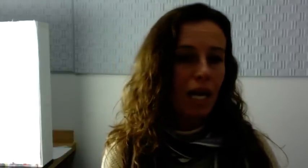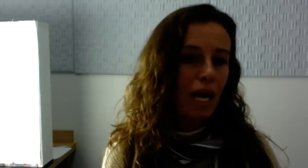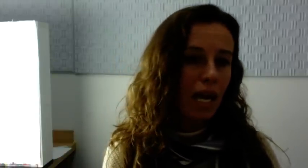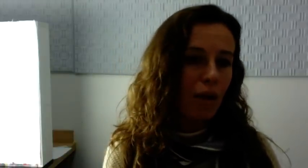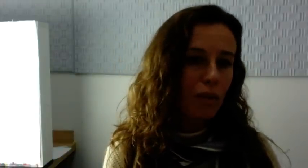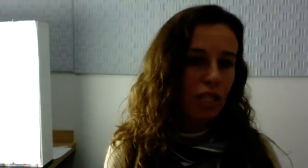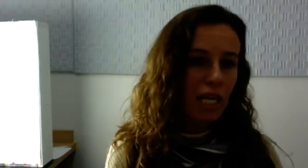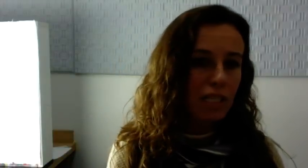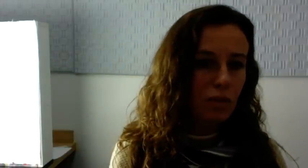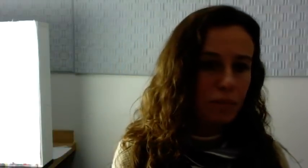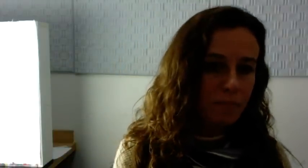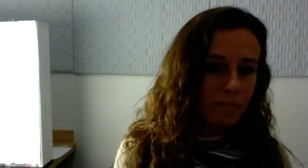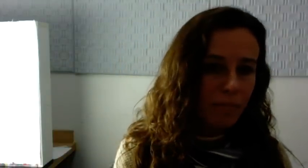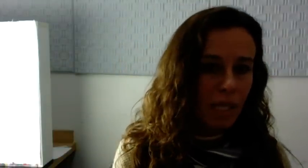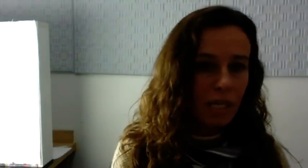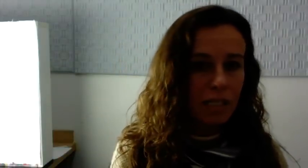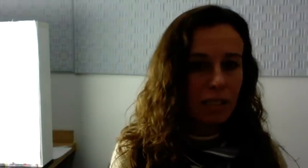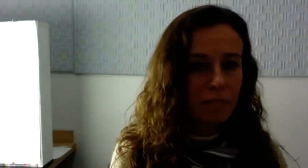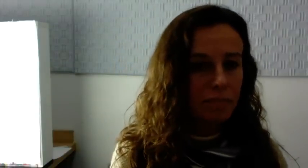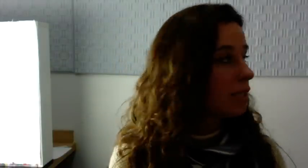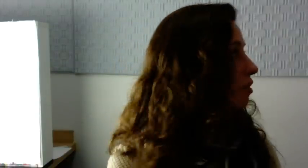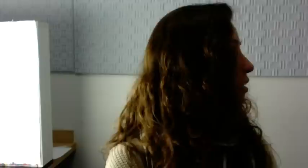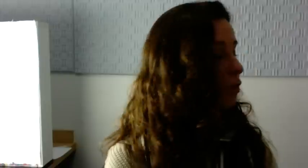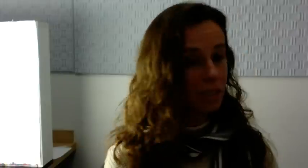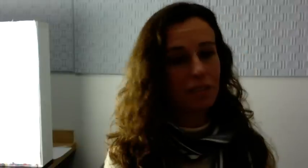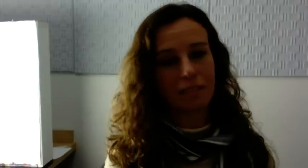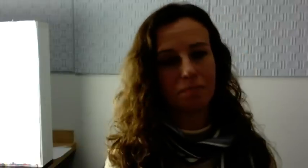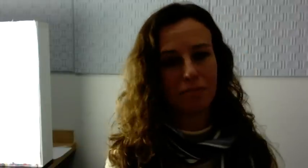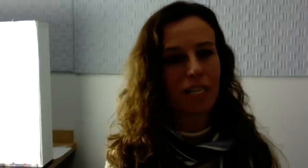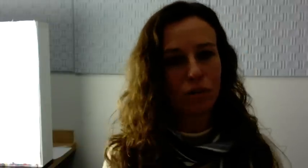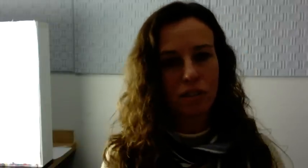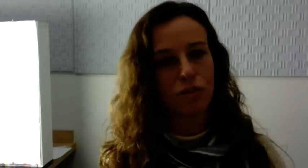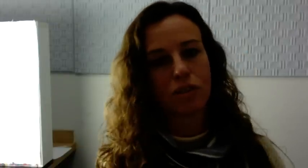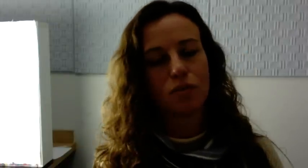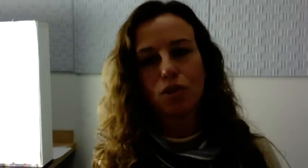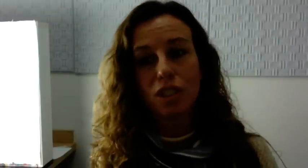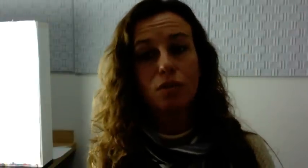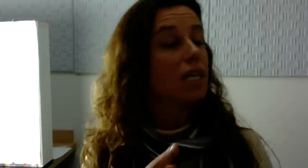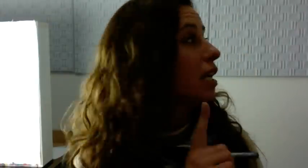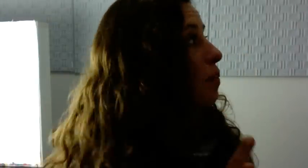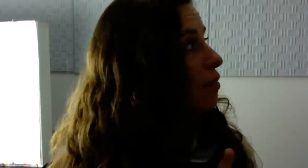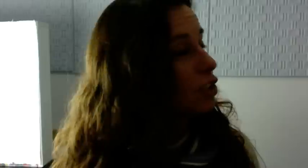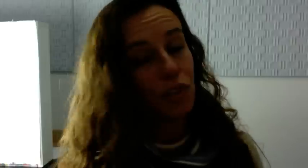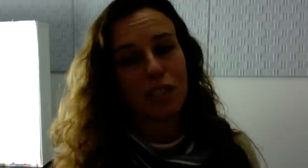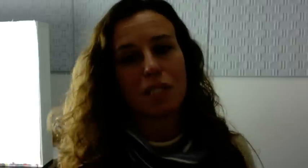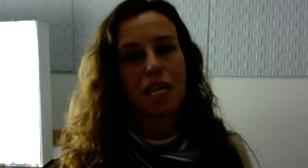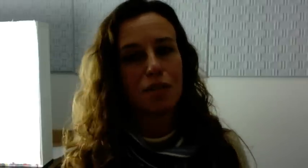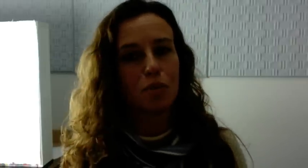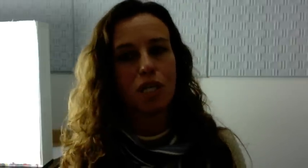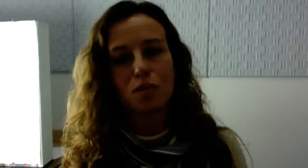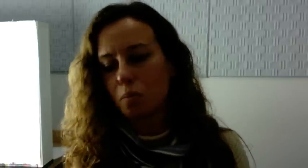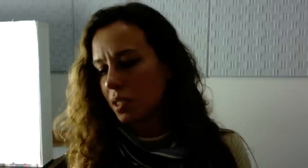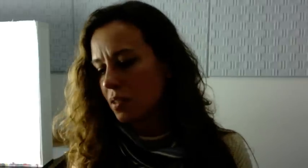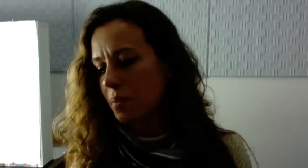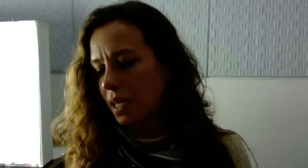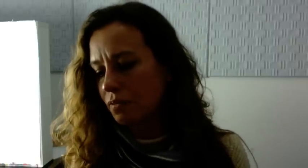eh eu acho que é isso ã Tem várias coisas várias outras questões estão surgindo em breve acho que a gente vai ter uma série